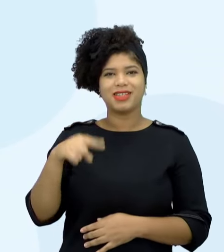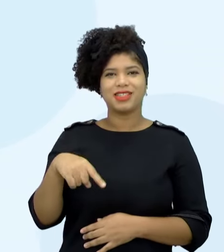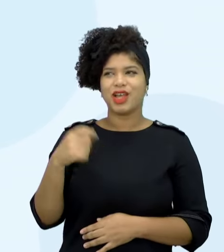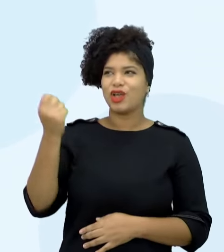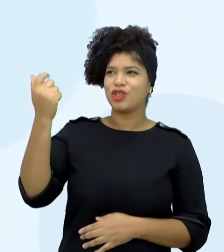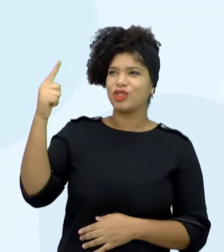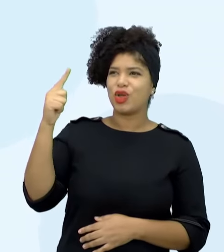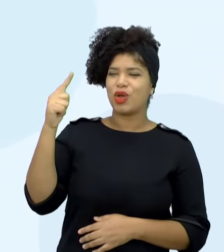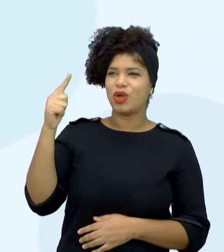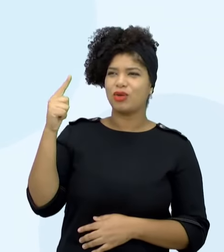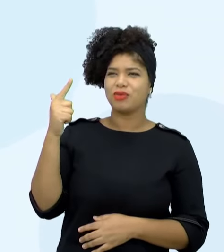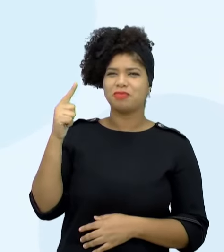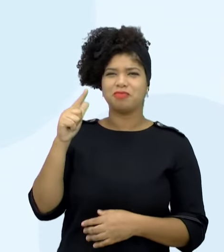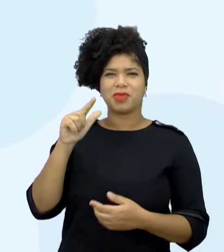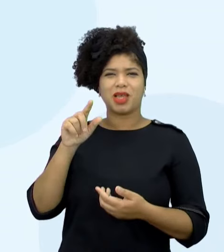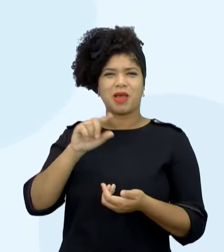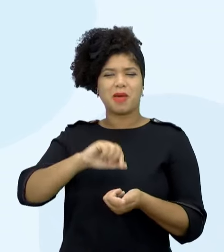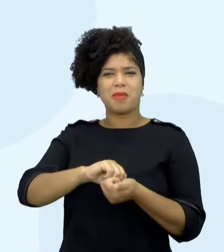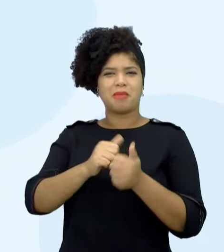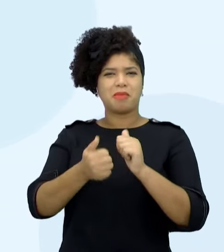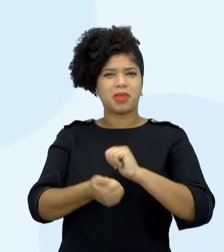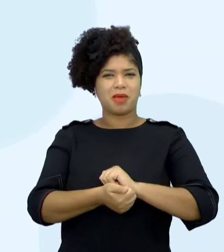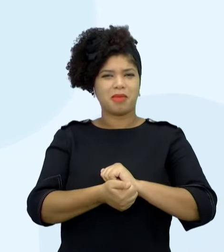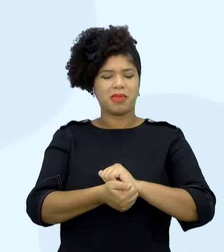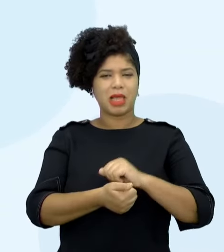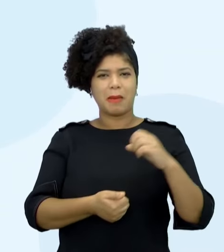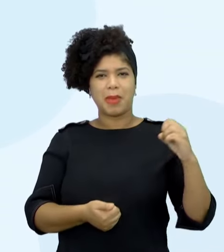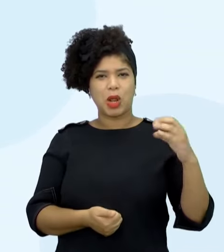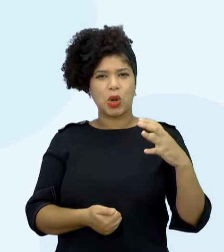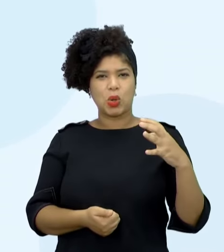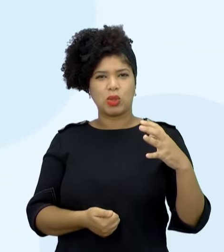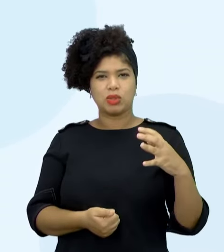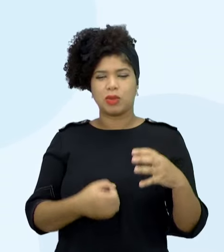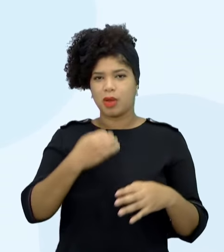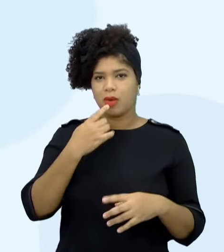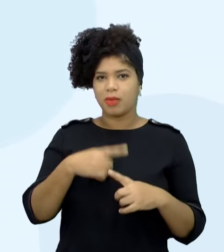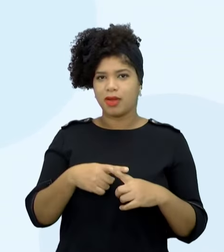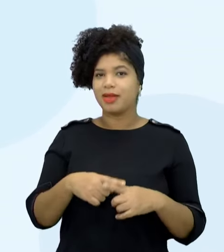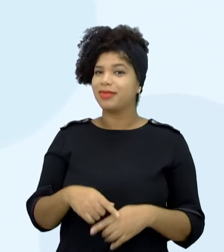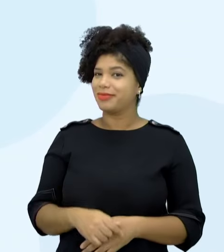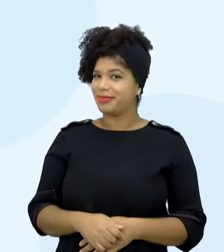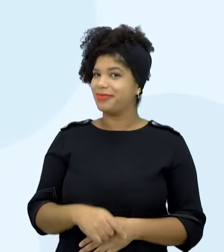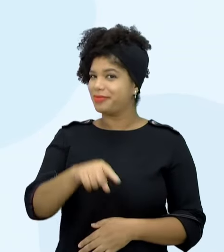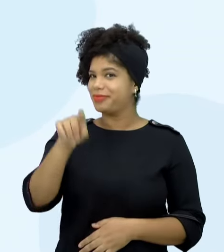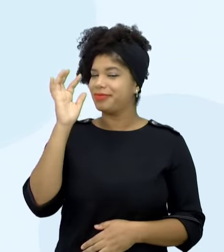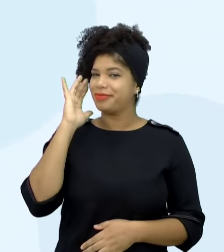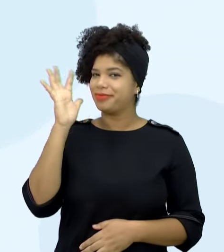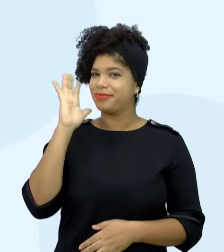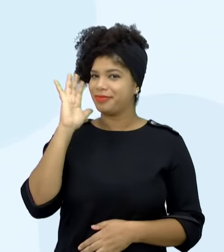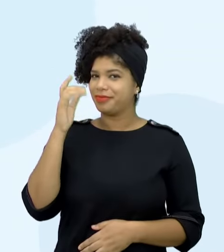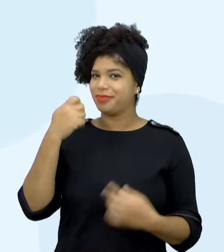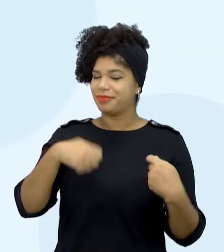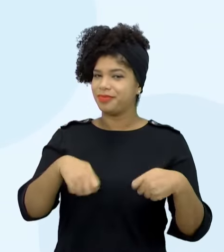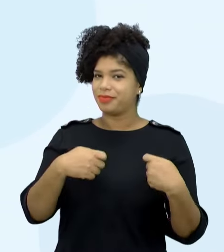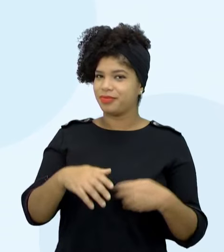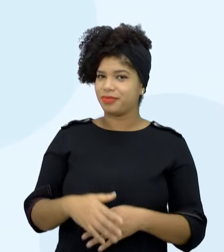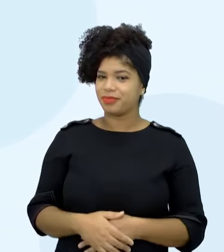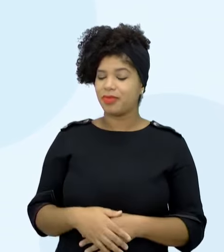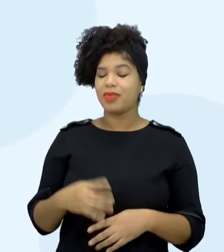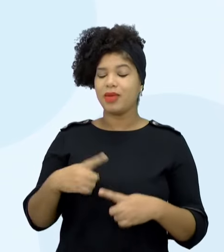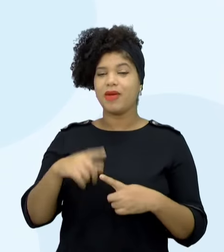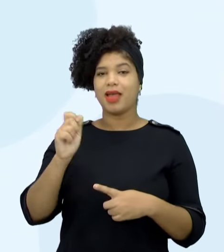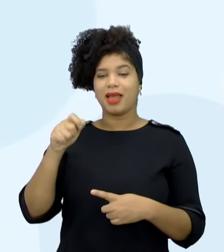nessas nuances aí e tudo mais, né? Sem esquecer de que eu posso transformar a energia luminosa em